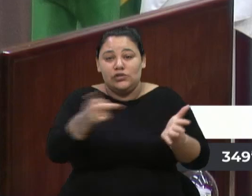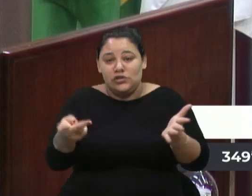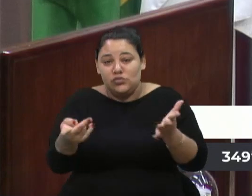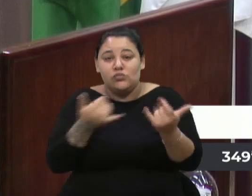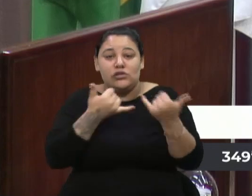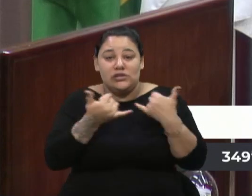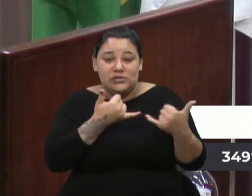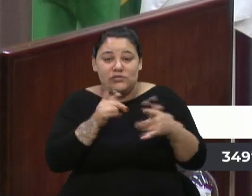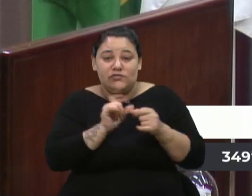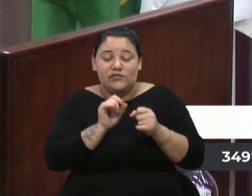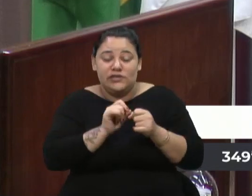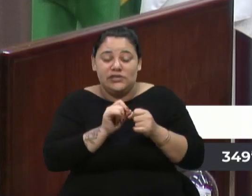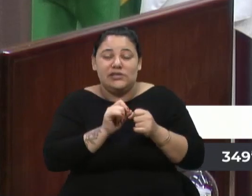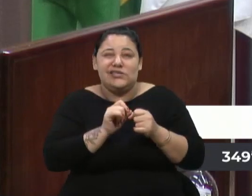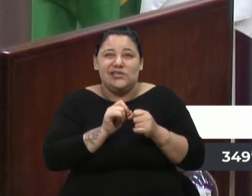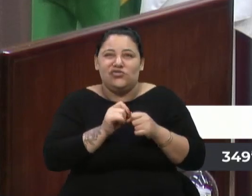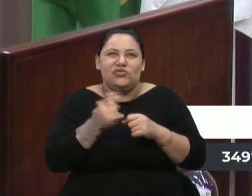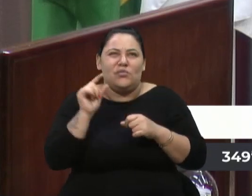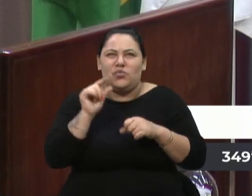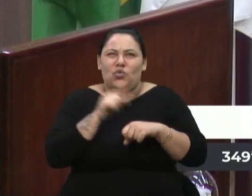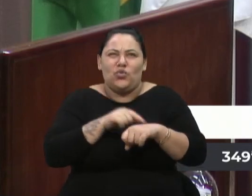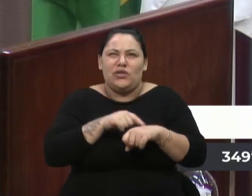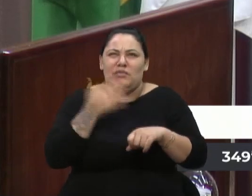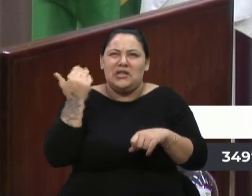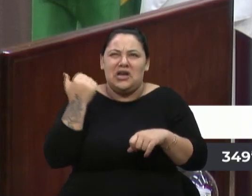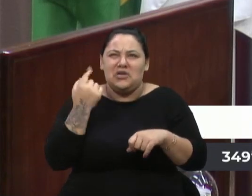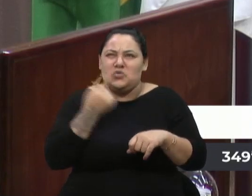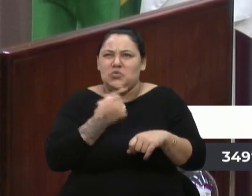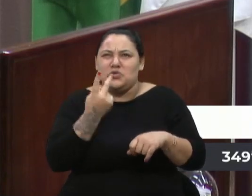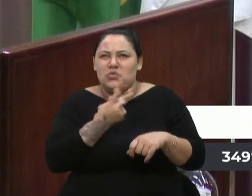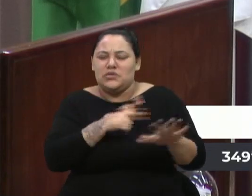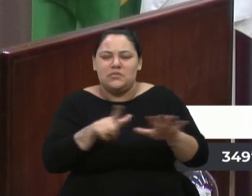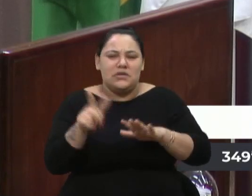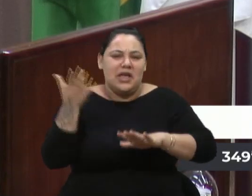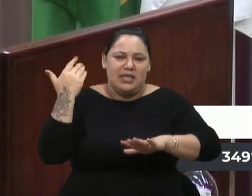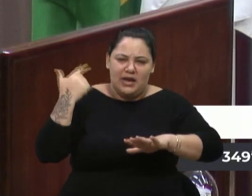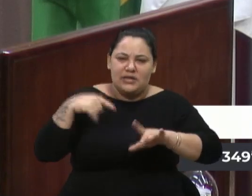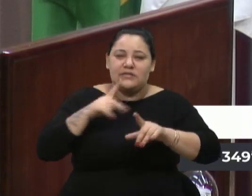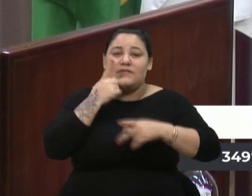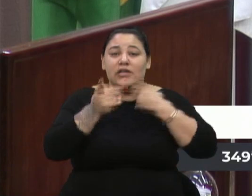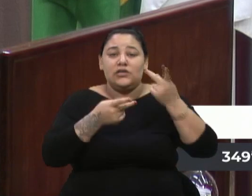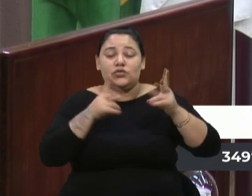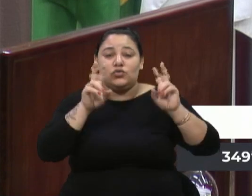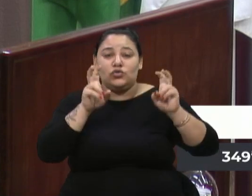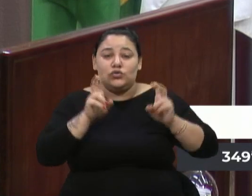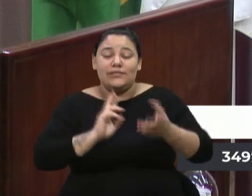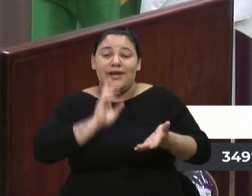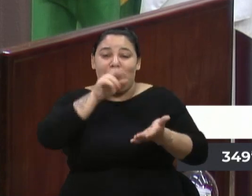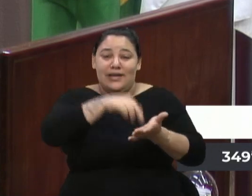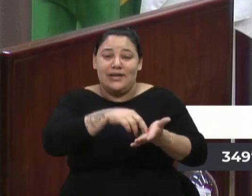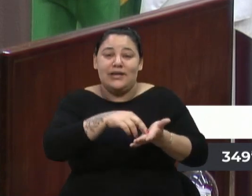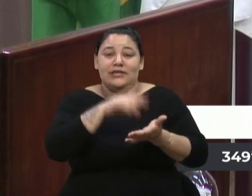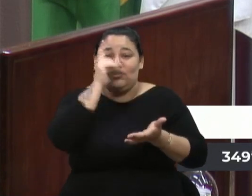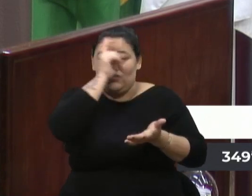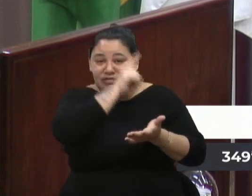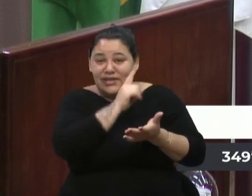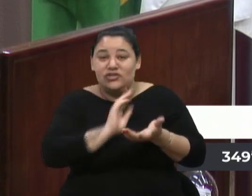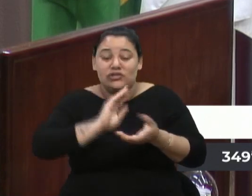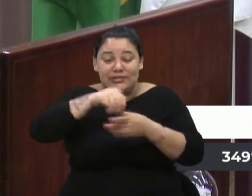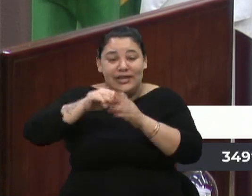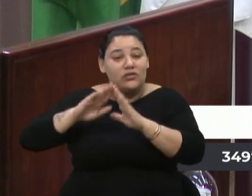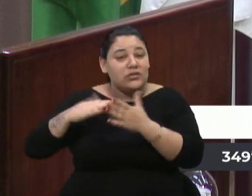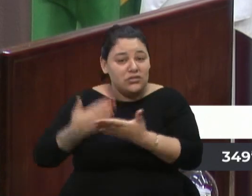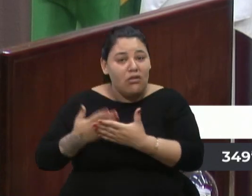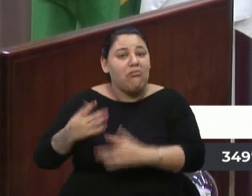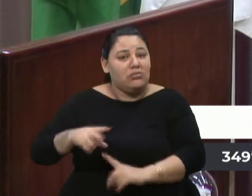fez há não muito tempo, acho que 1, 2 semanas, talvez no máximo atrás, falando sobre a realidade nas escolas, inclusive,